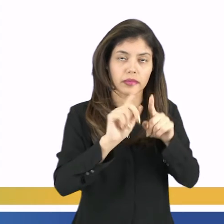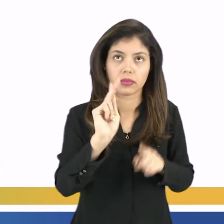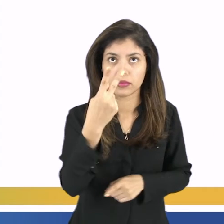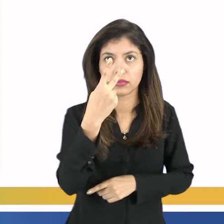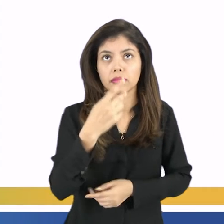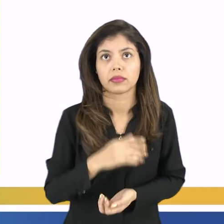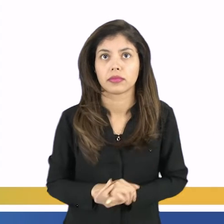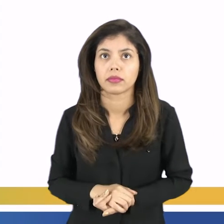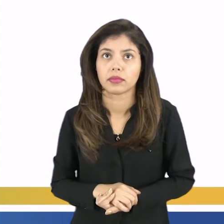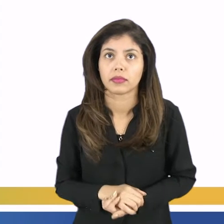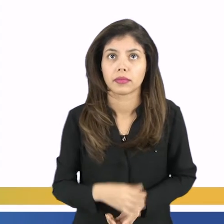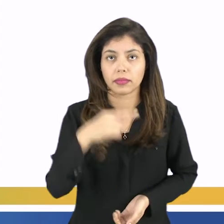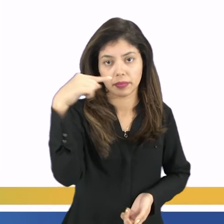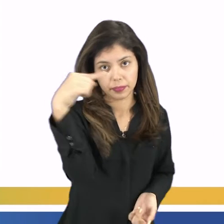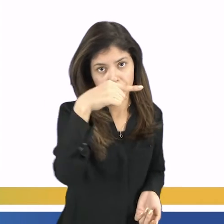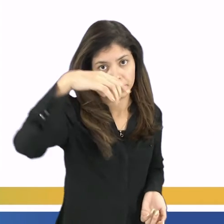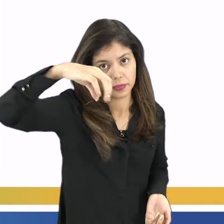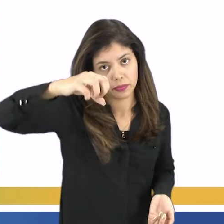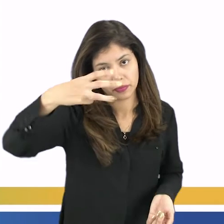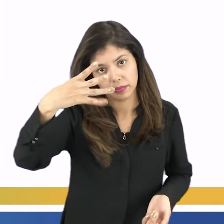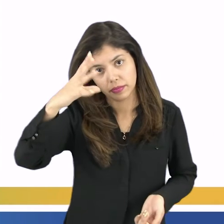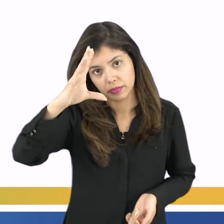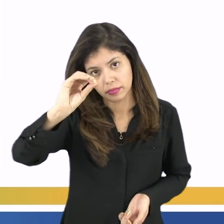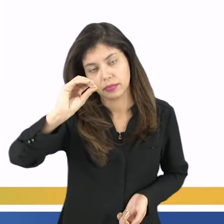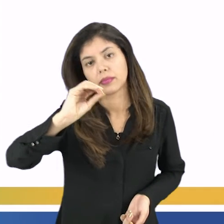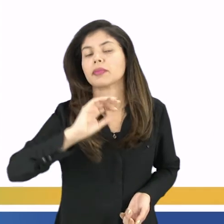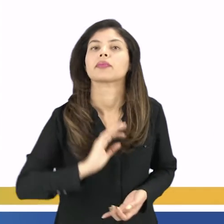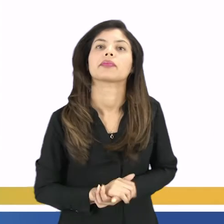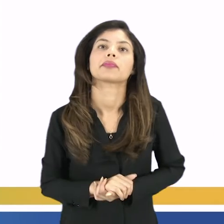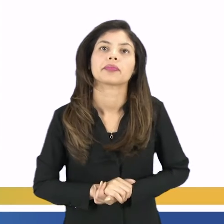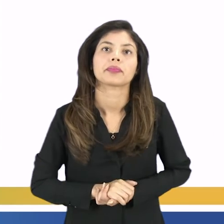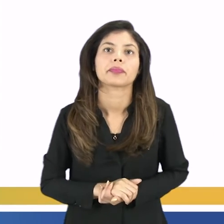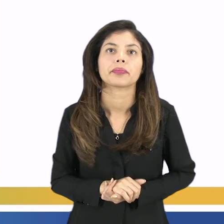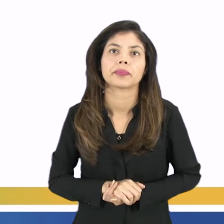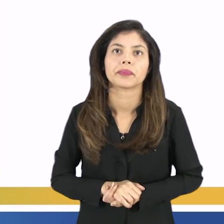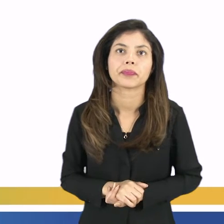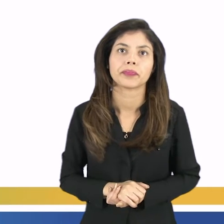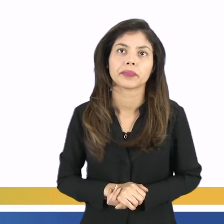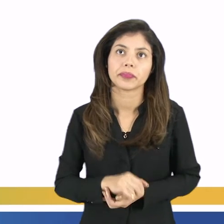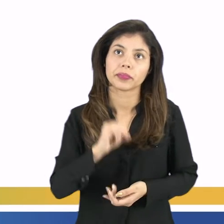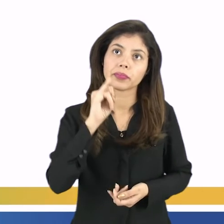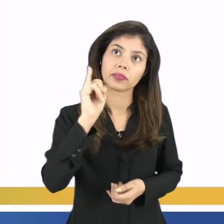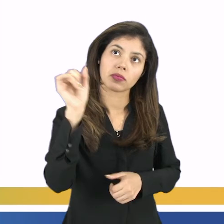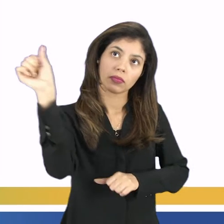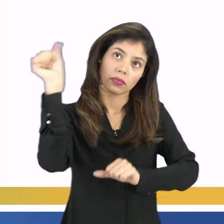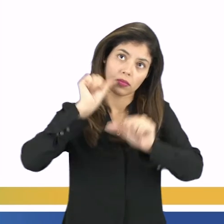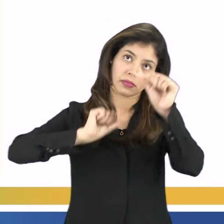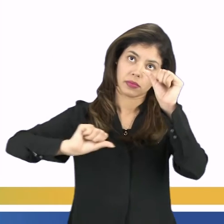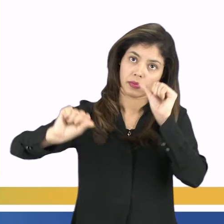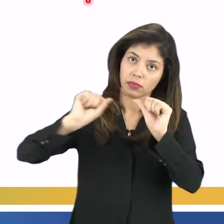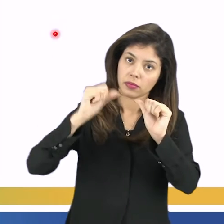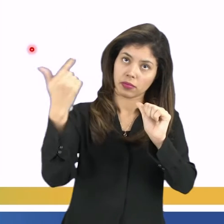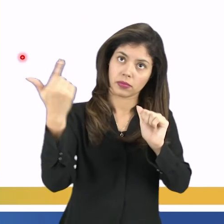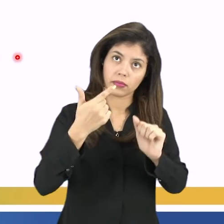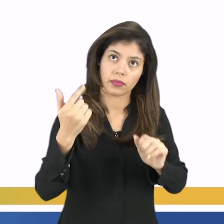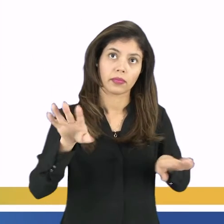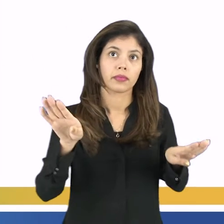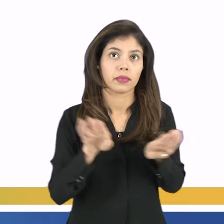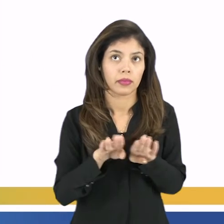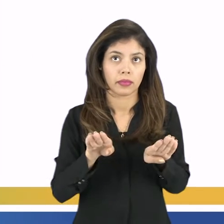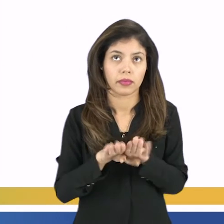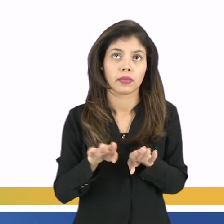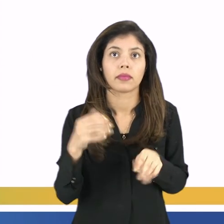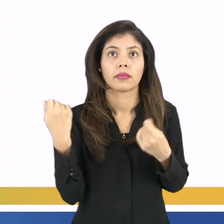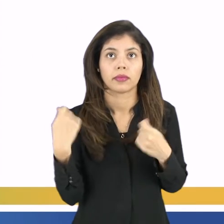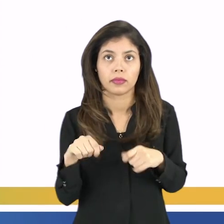menos 310, agora vai ser menos 930. Se eu invertir a segunda equação, eu também